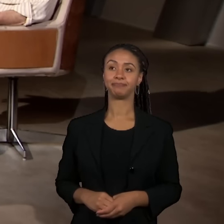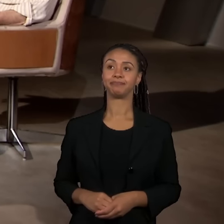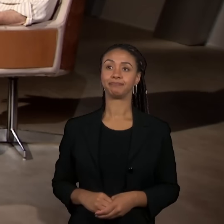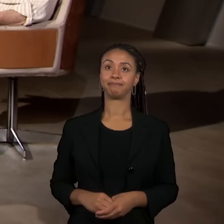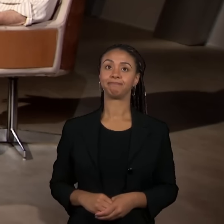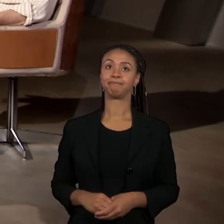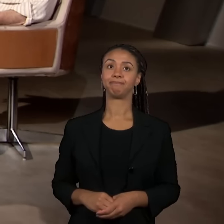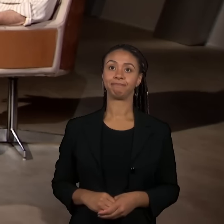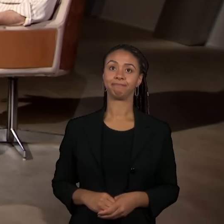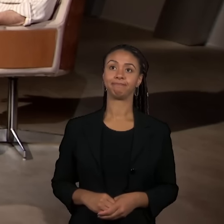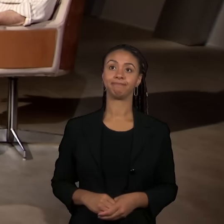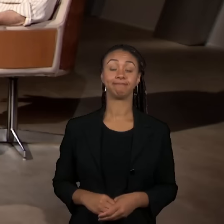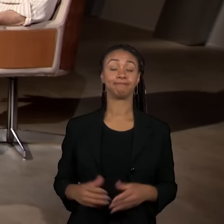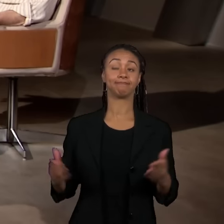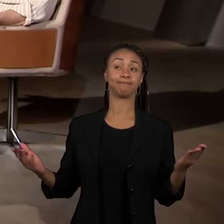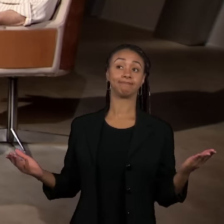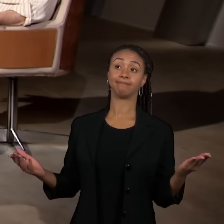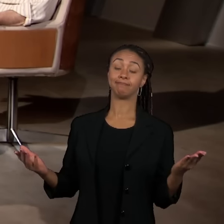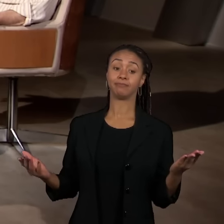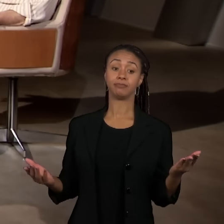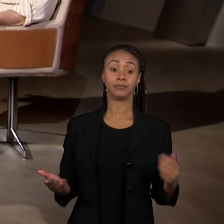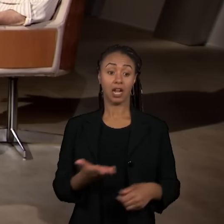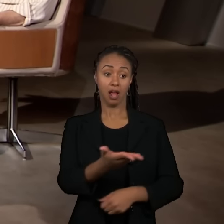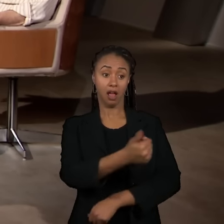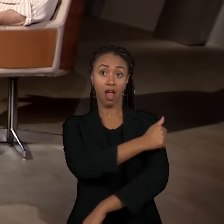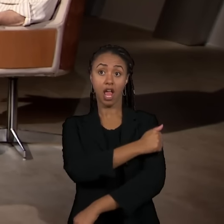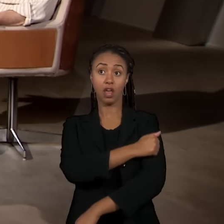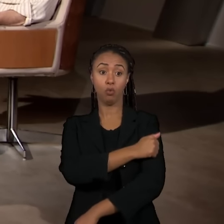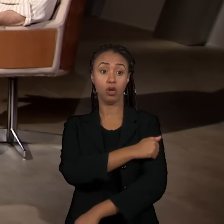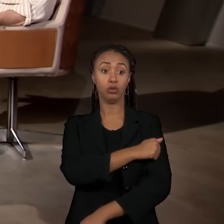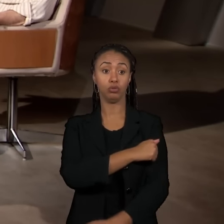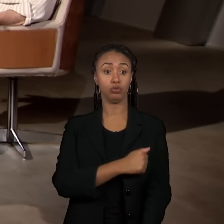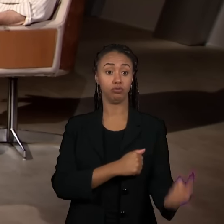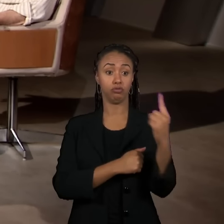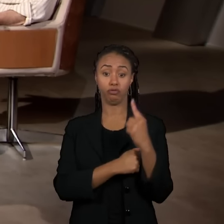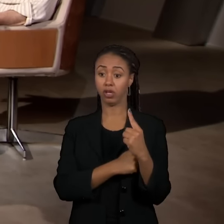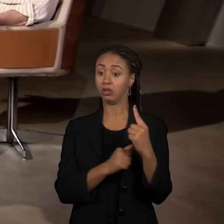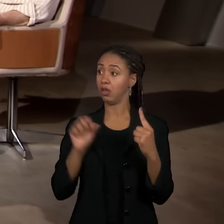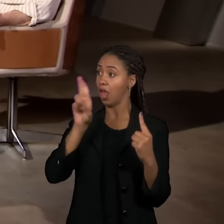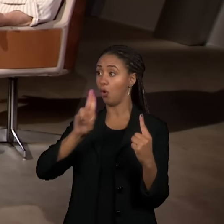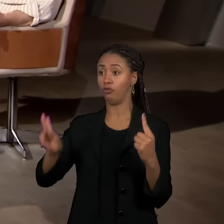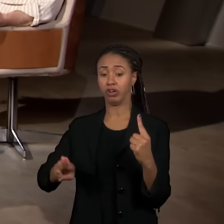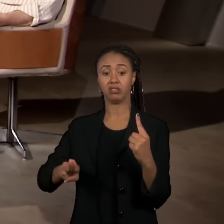professor e aí ele é maltratado esse aluno é maltratado na universidade